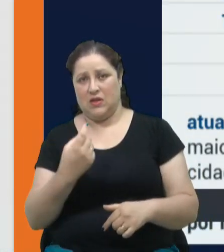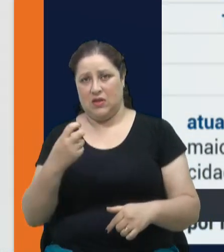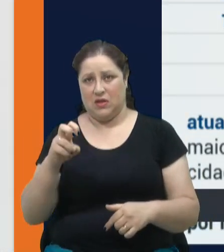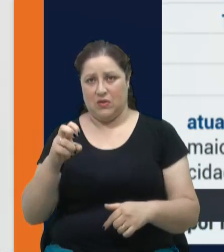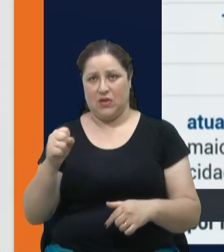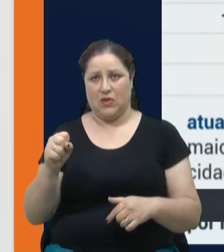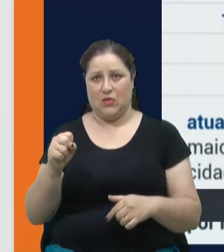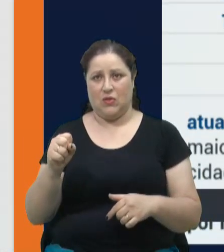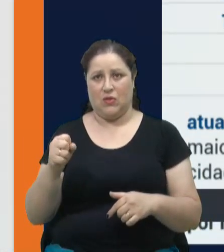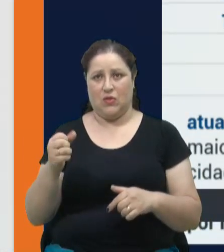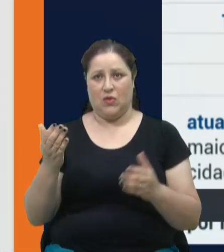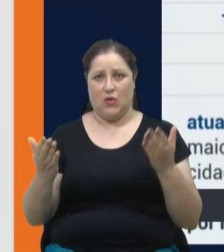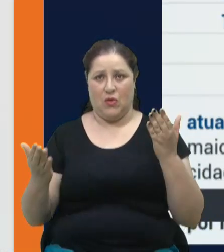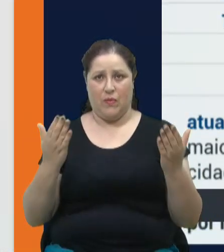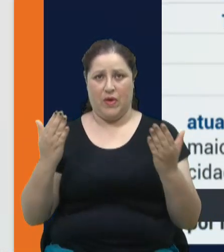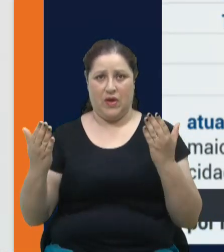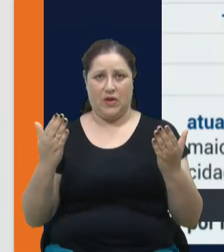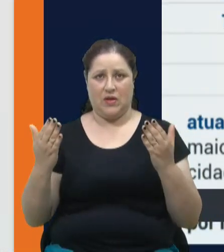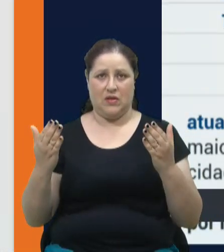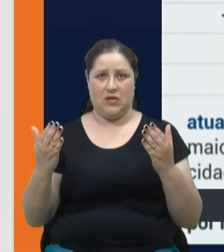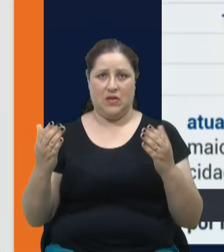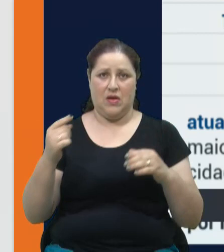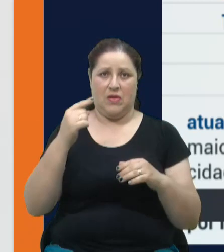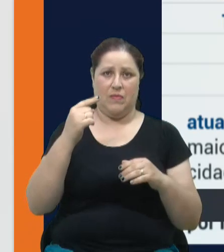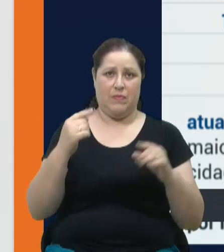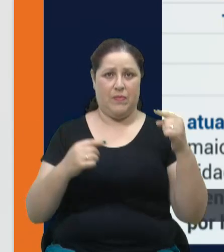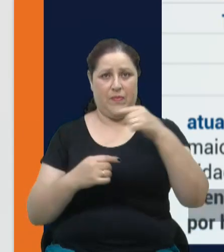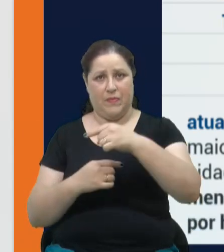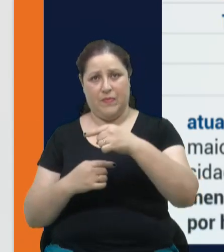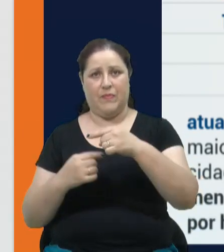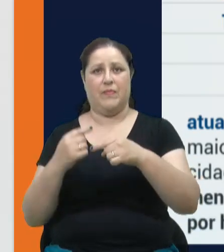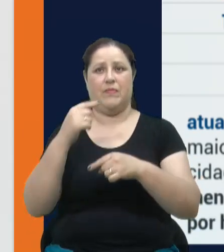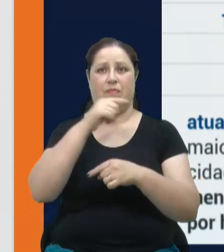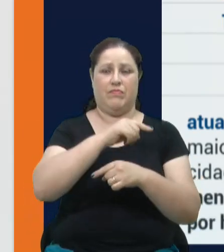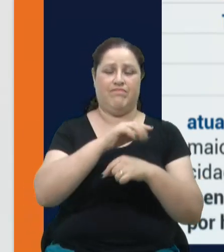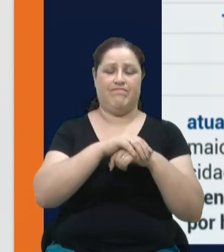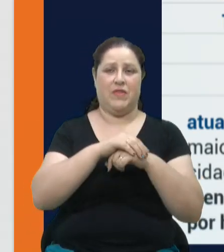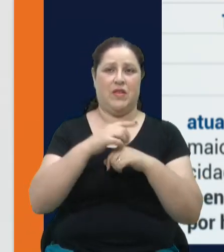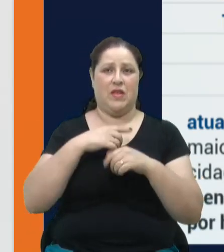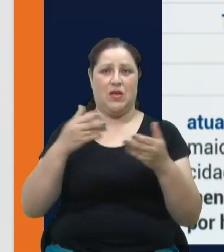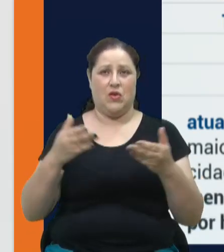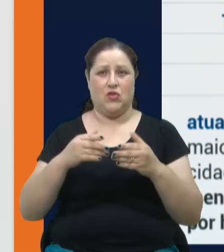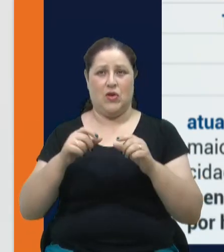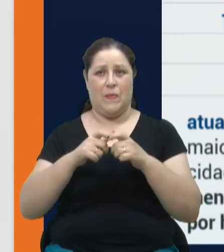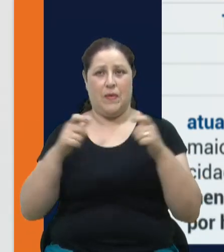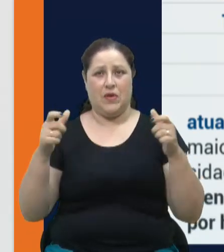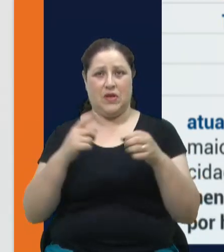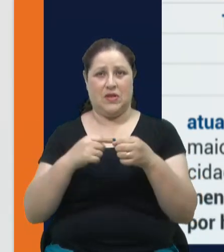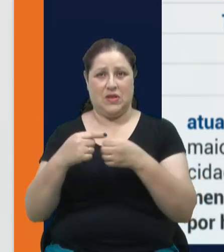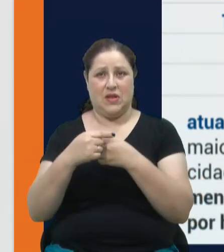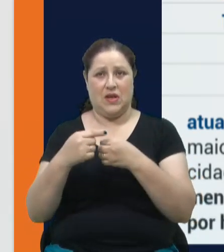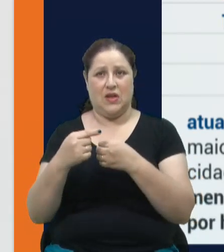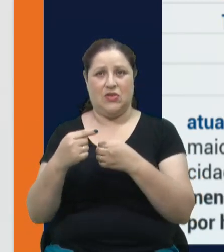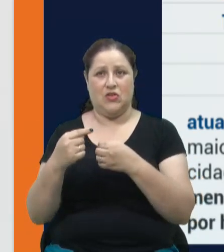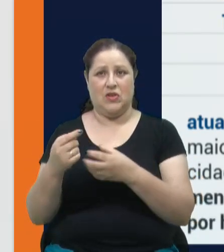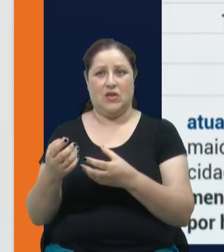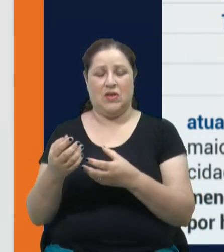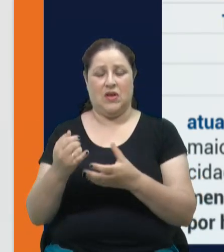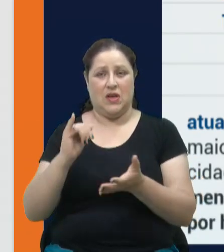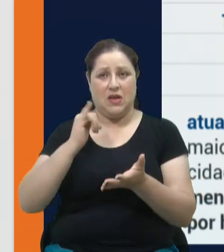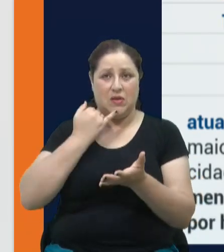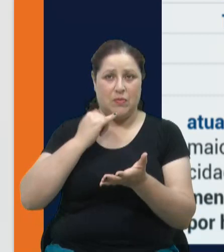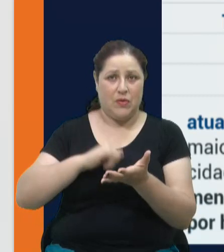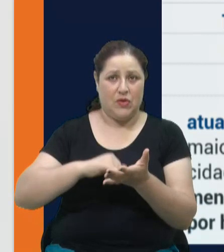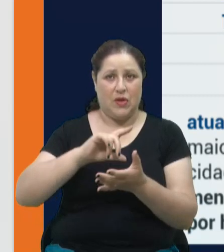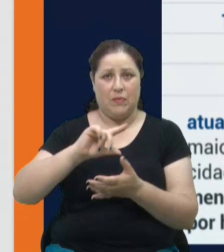158. Atualmente, a maior parte das cidades recolhe menos de R$100 por habitante. E a ideia dessa reforma é que,